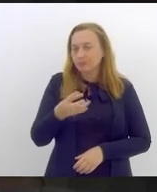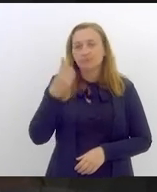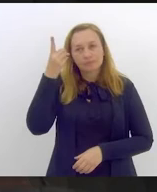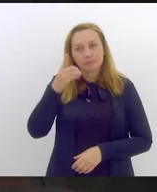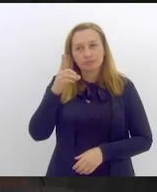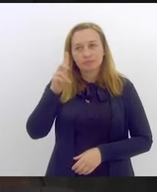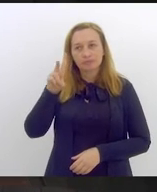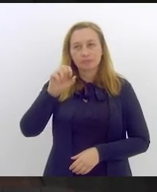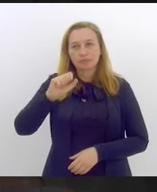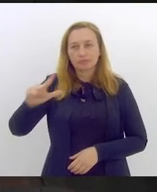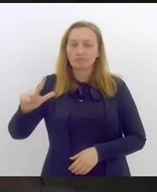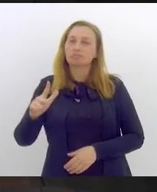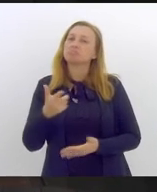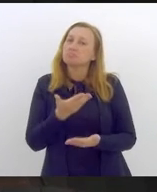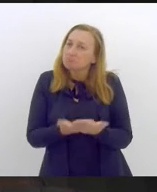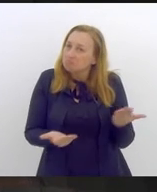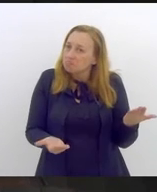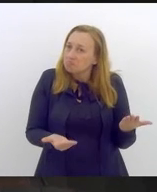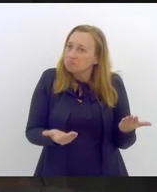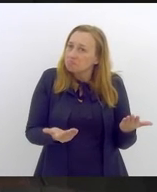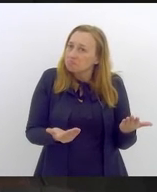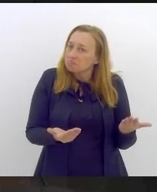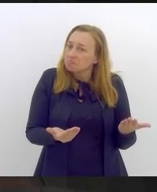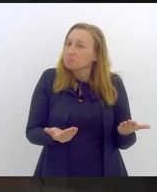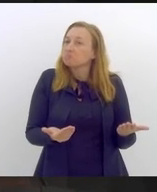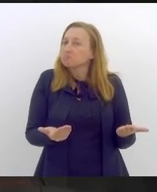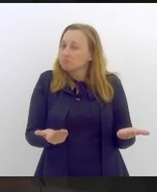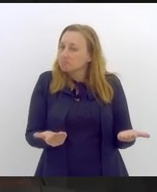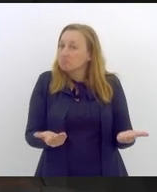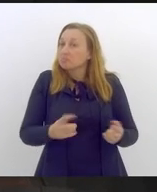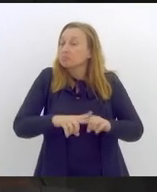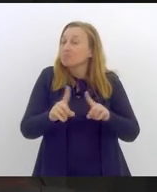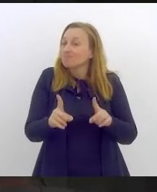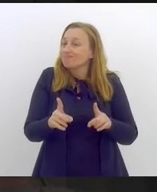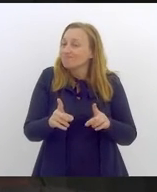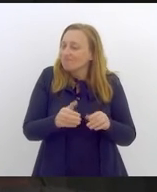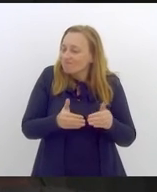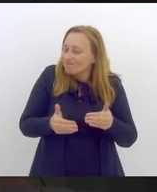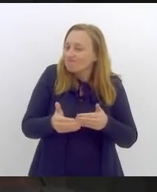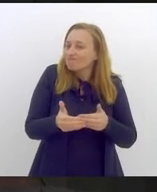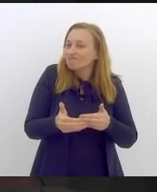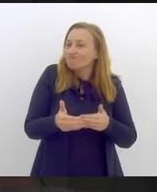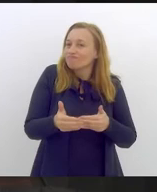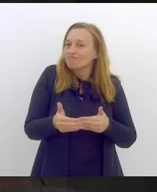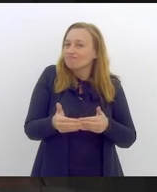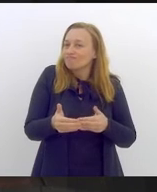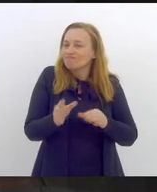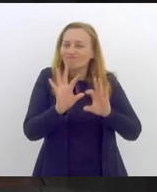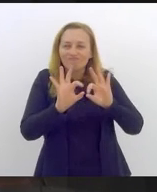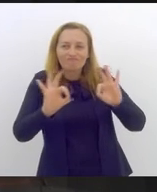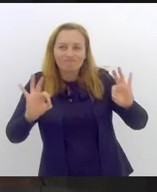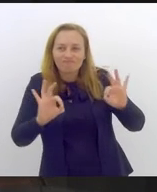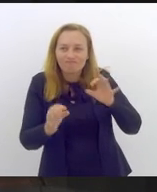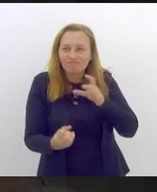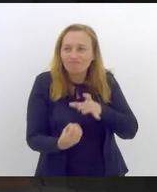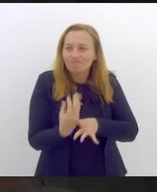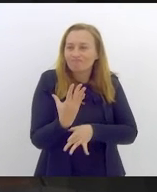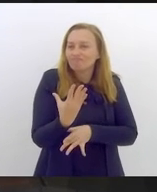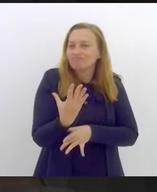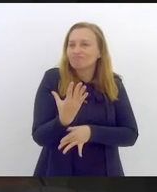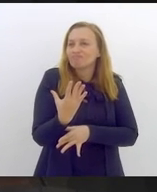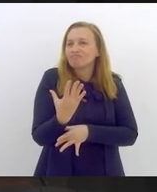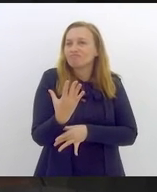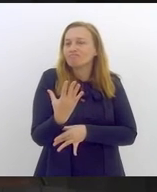sofreu derrotas e enfrentou o fracasso Mas a partir daí ele formula uma frase que é lapidar